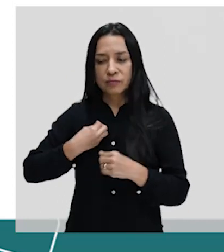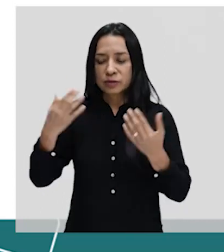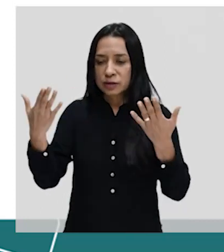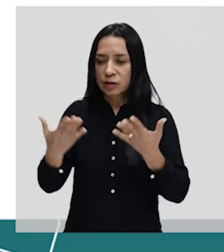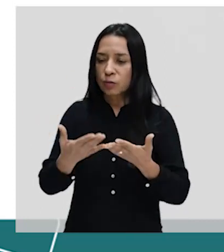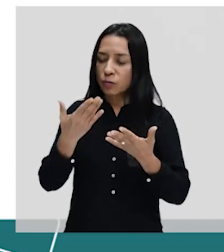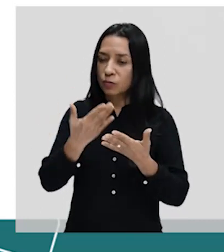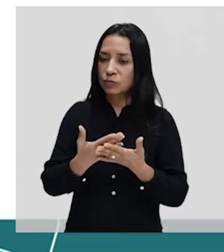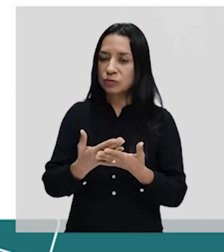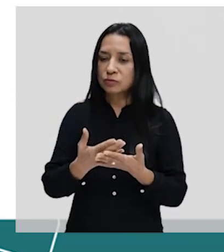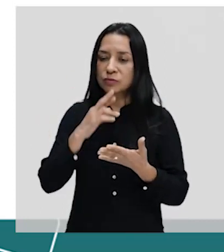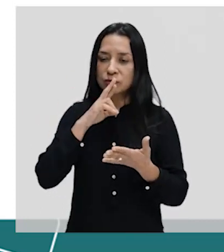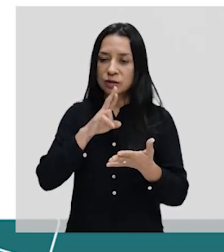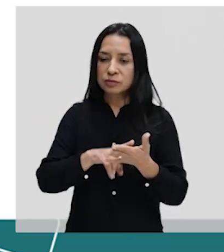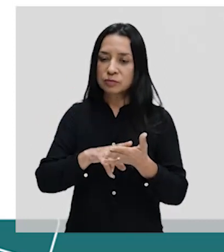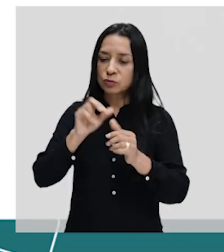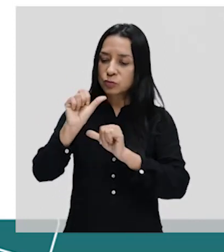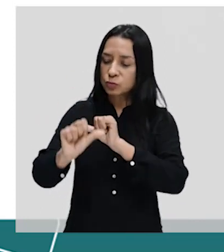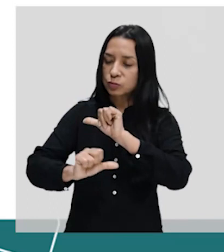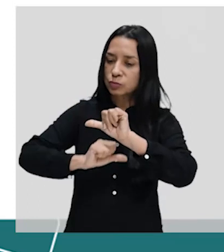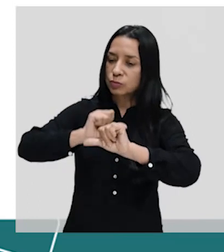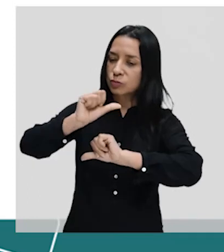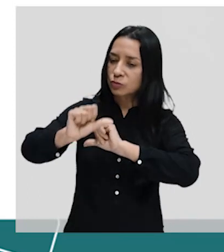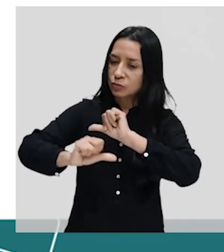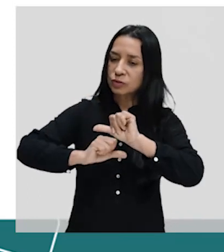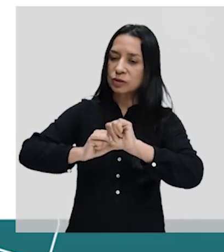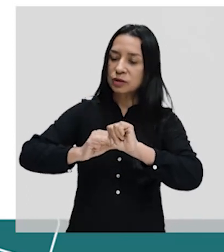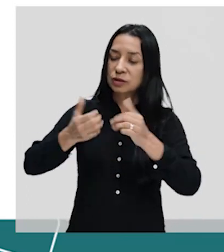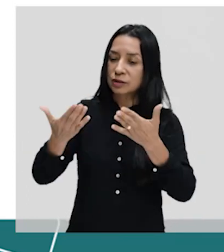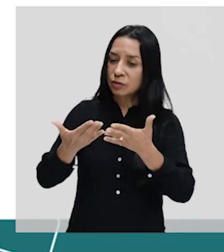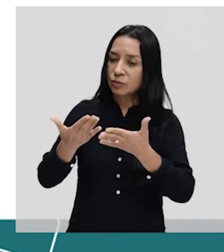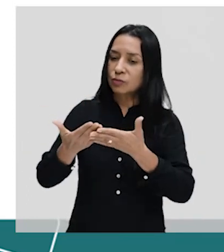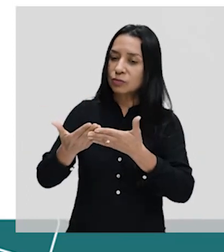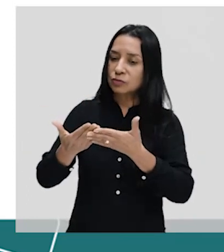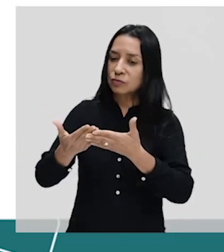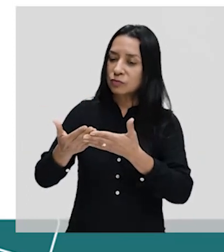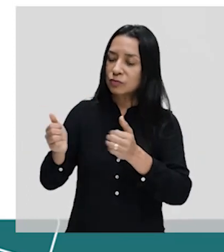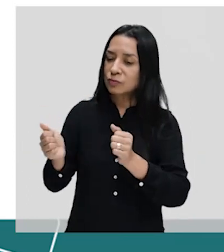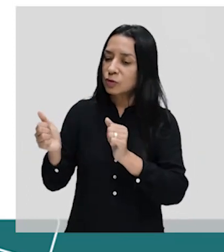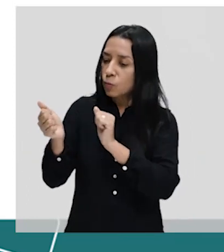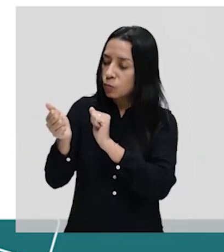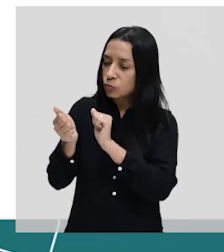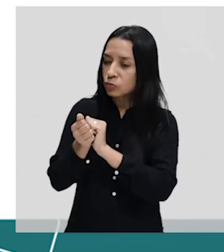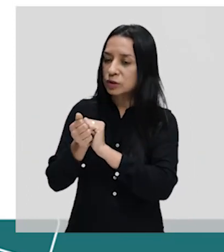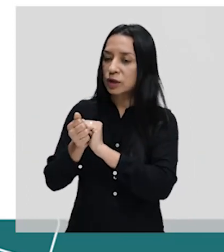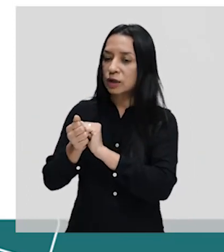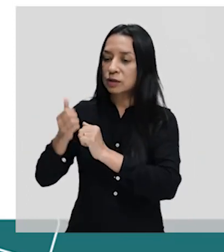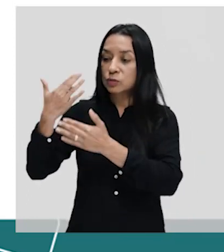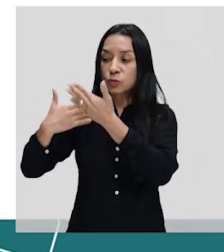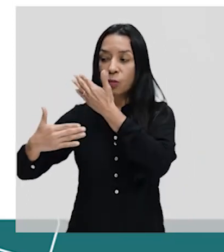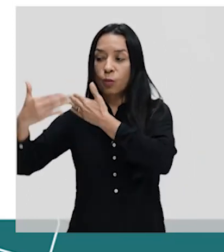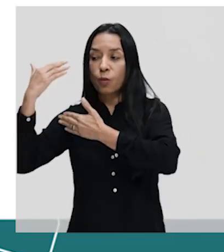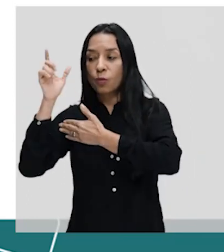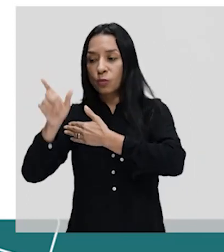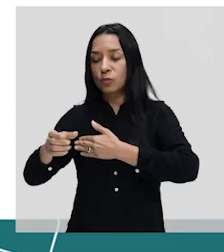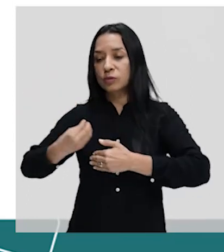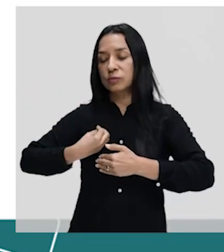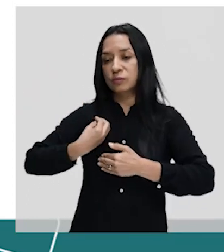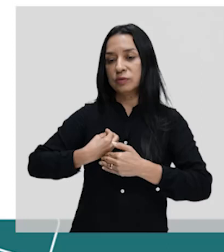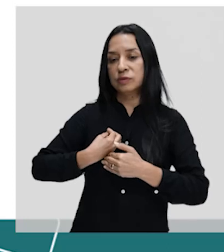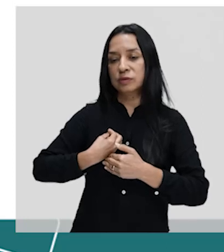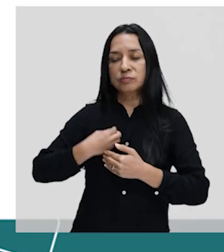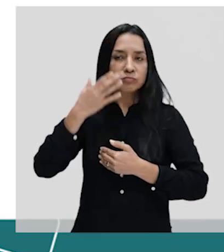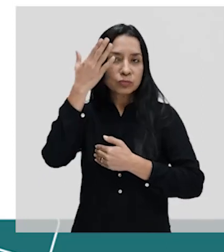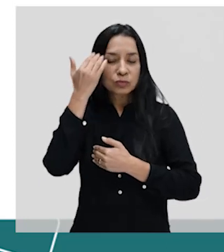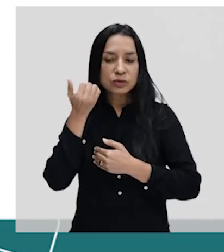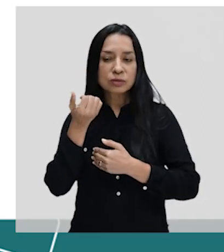que foram sendo acumuladas nos seres vivos primitivos. Mas ele não sabia, por exemplo, explicar de onde que essas